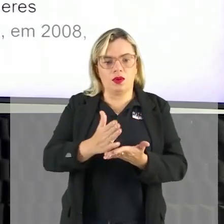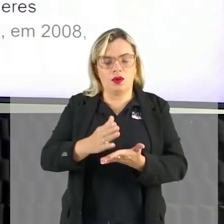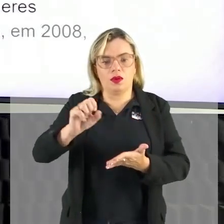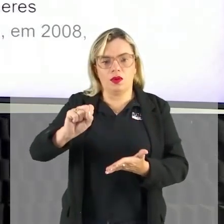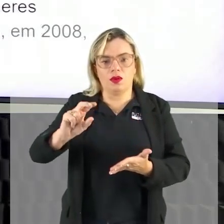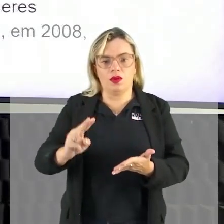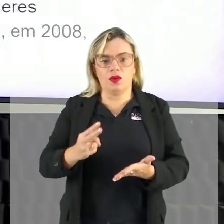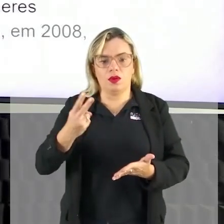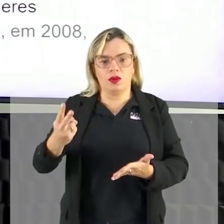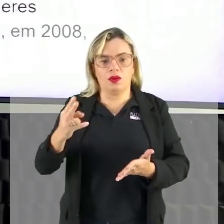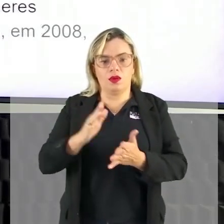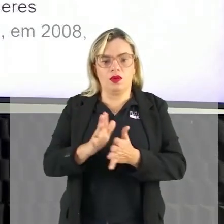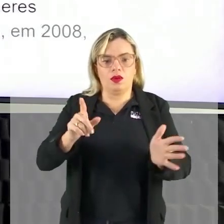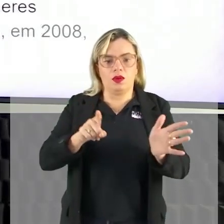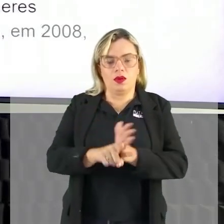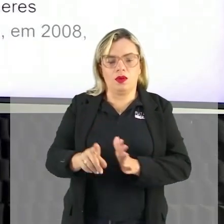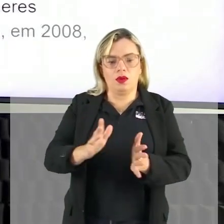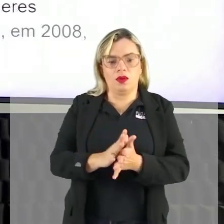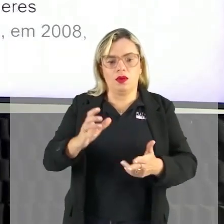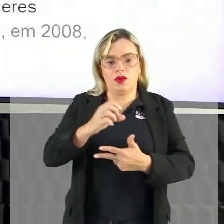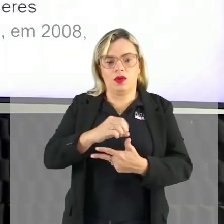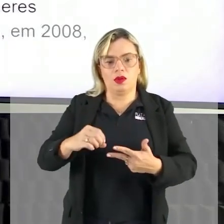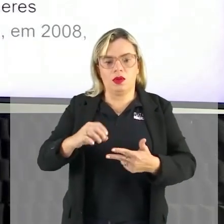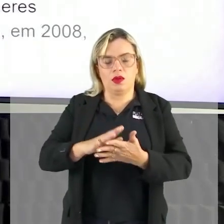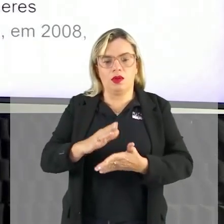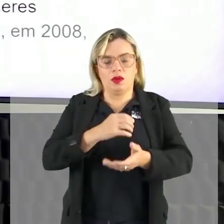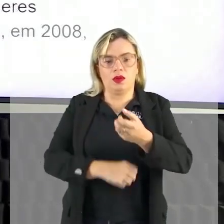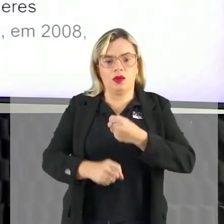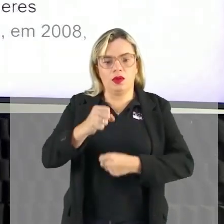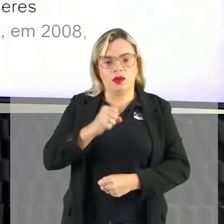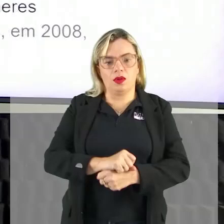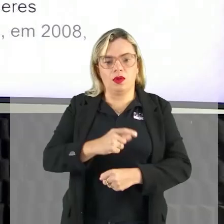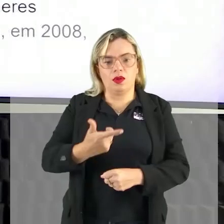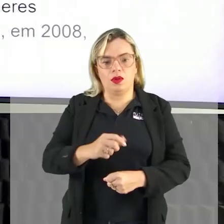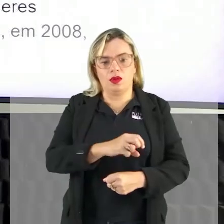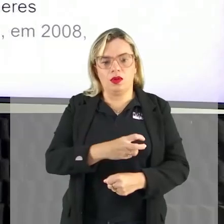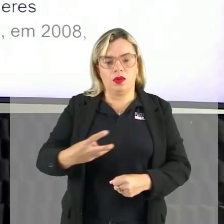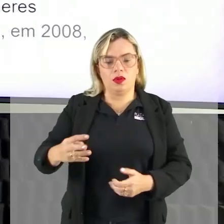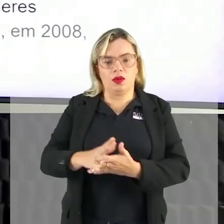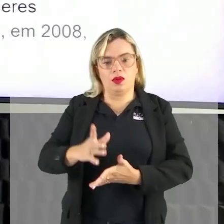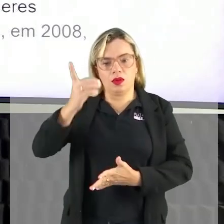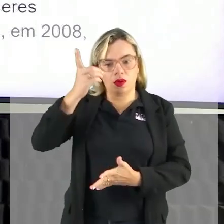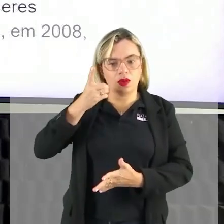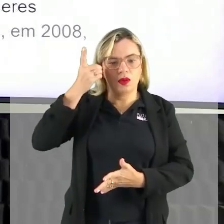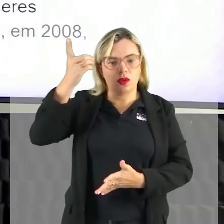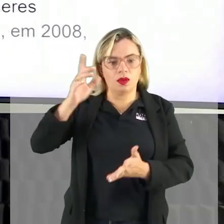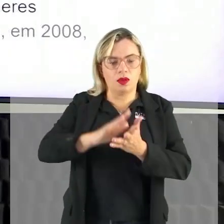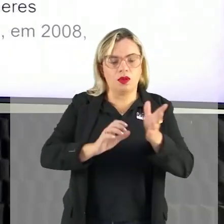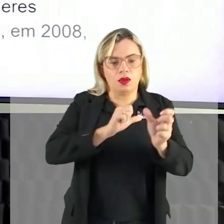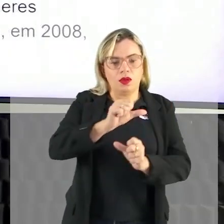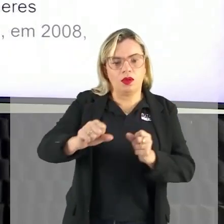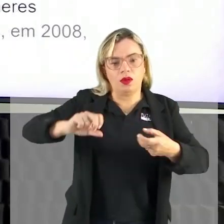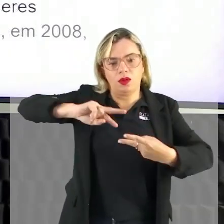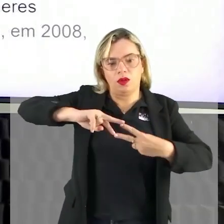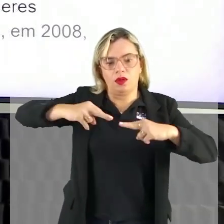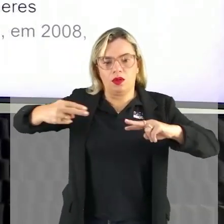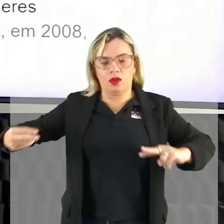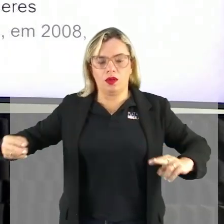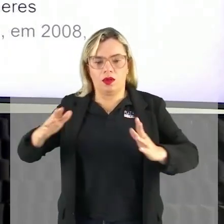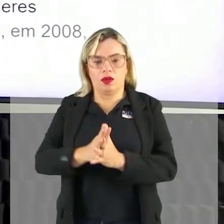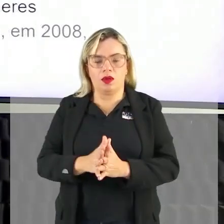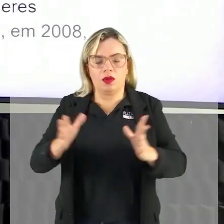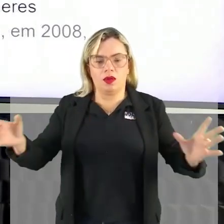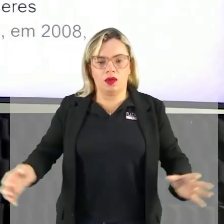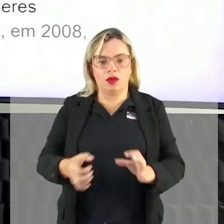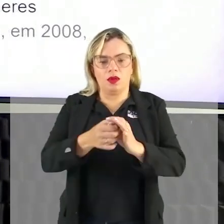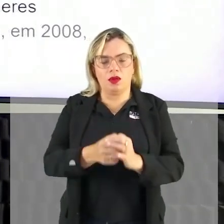a questão 82, né? Questão do Enem 2023, que fala que a síndrome de Down é uma alteração genética